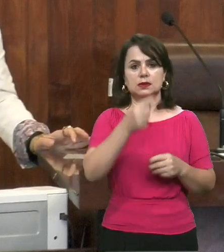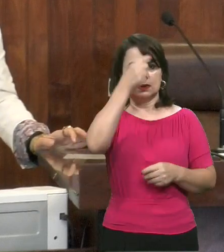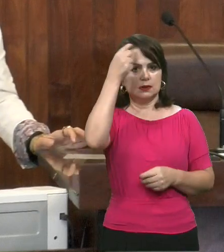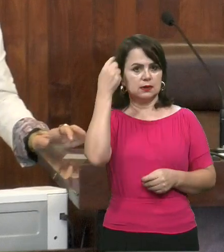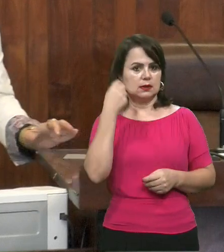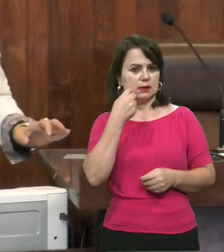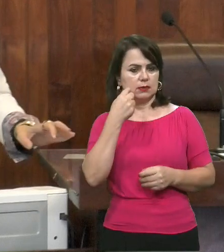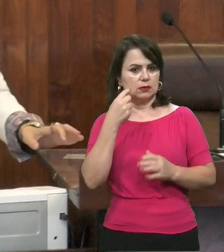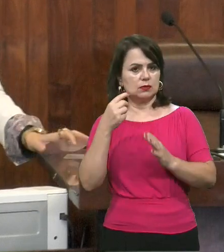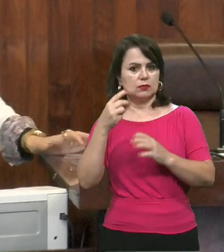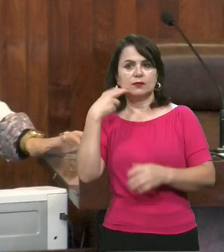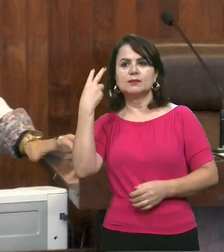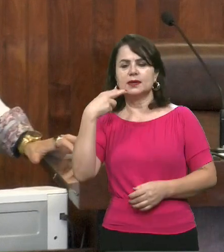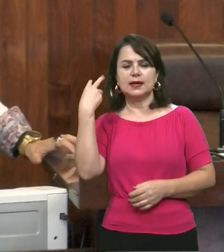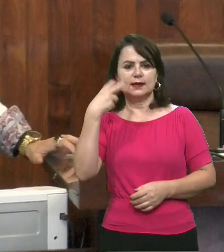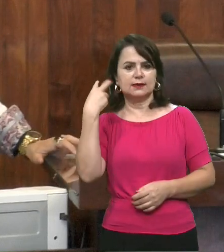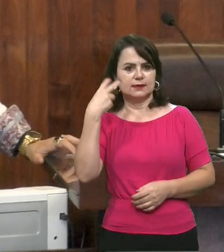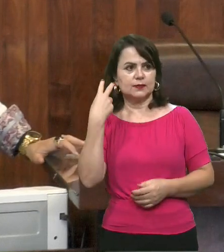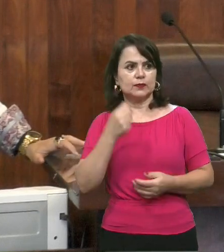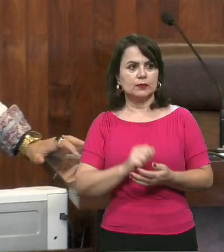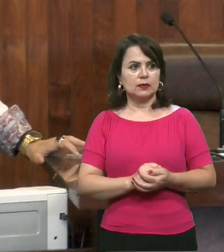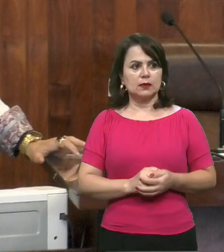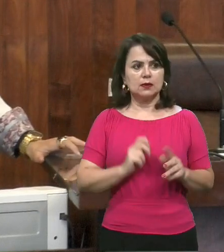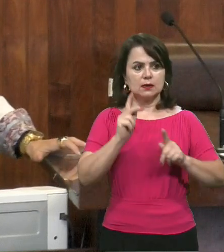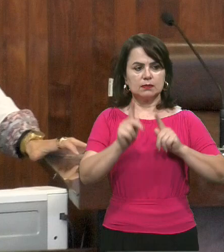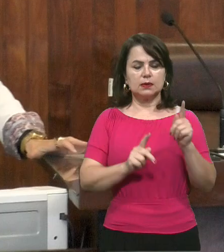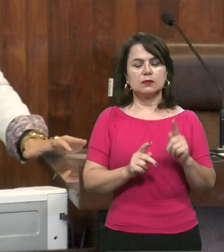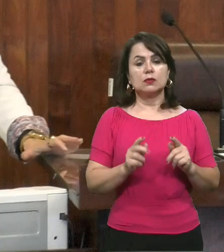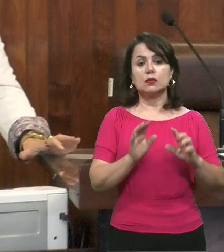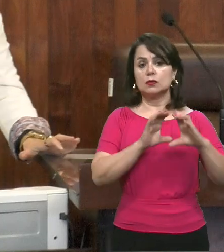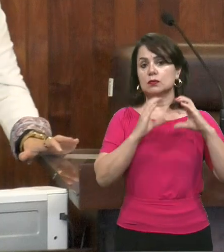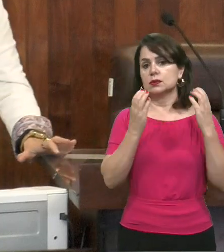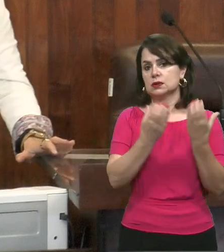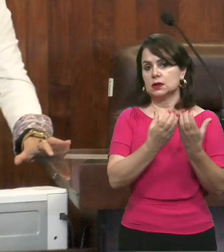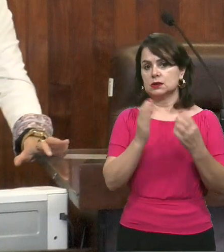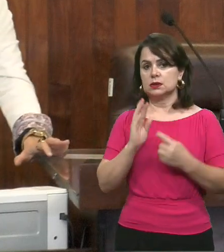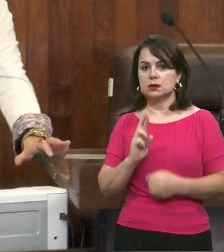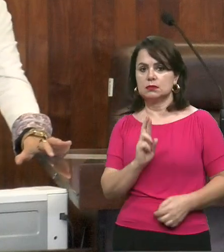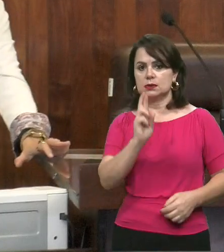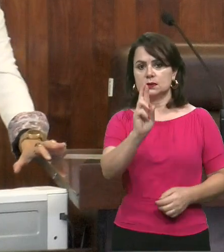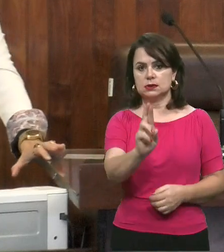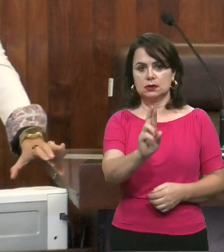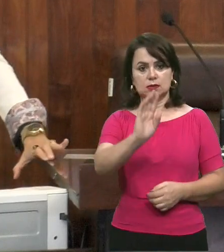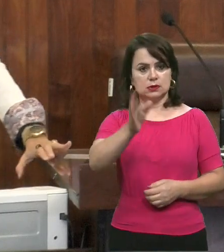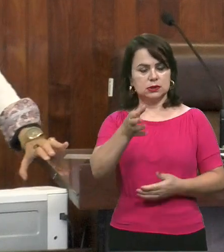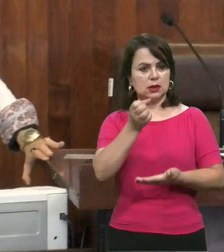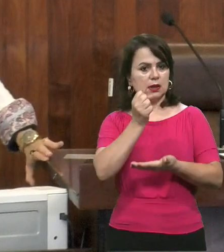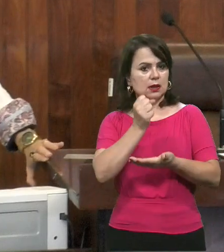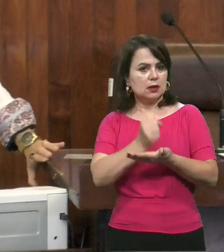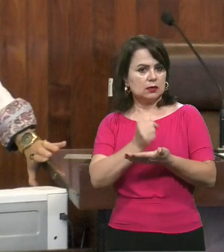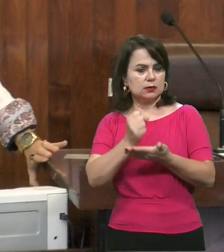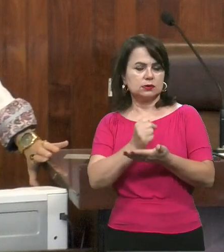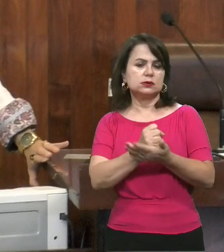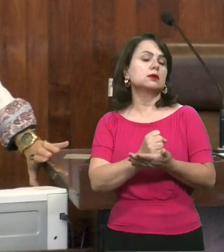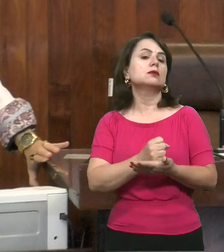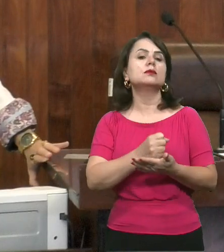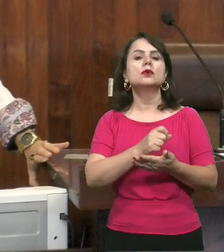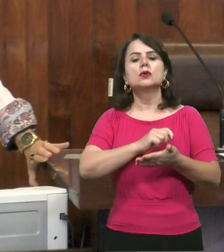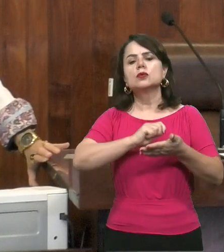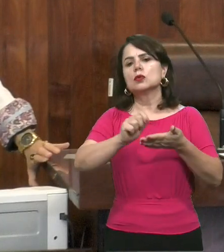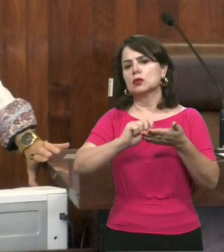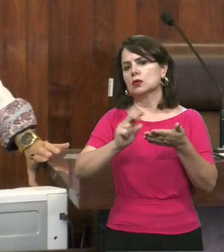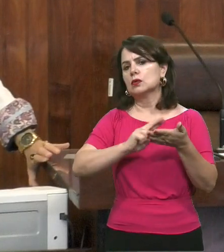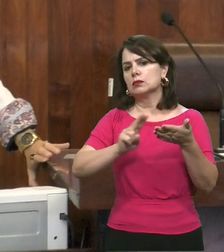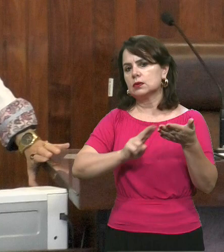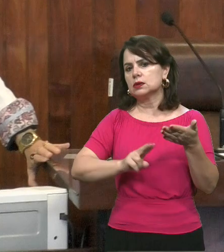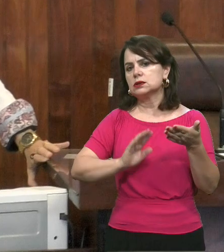vereadores. Os representantes da comunidade, cujas inscrições foram protocoladas na Secretaria da Câmara, terão direito ao uso